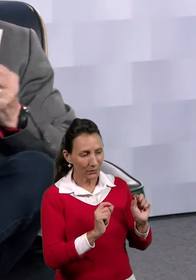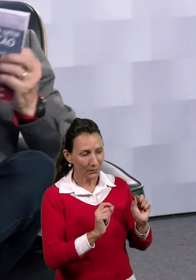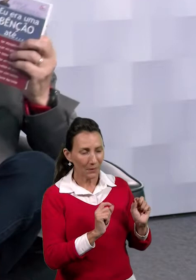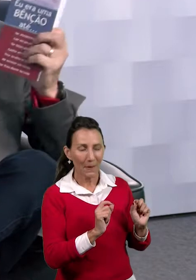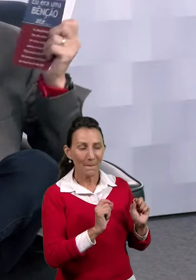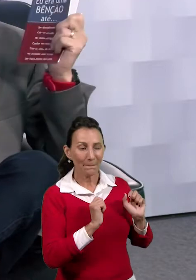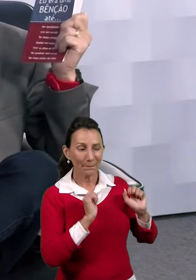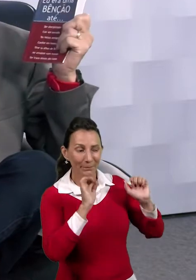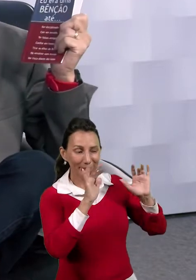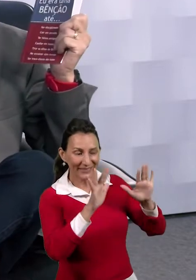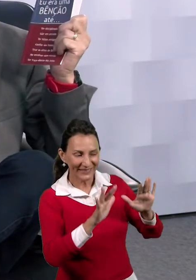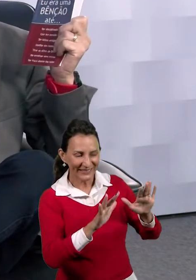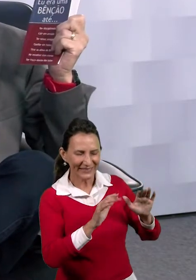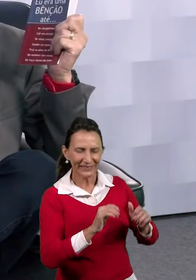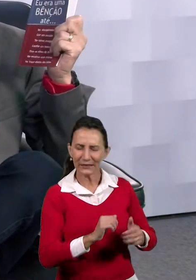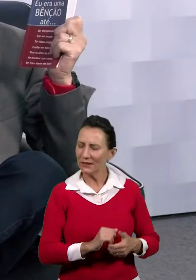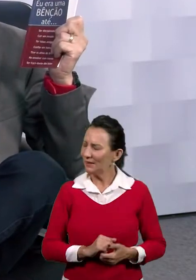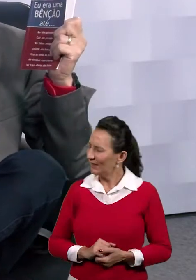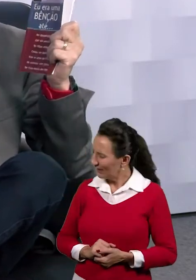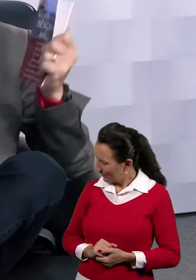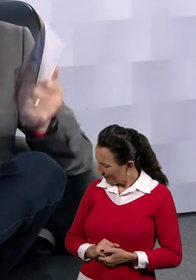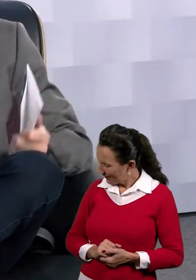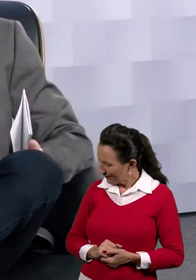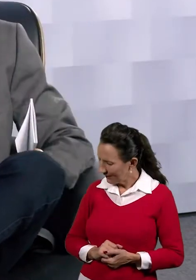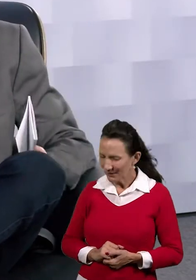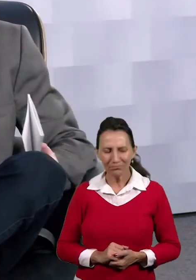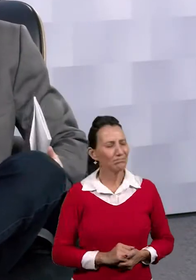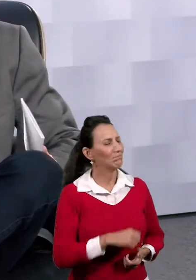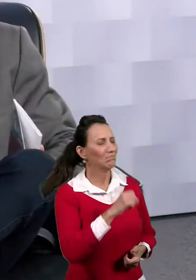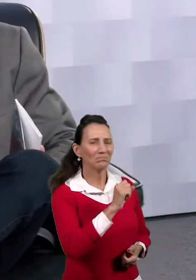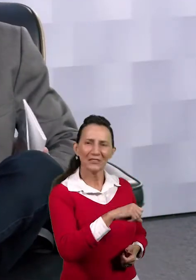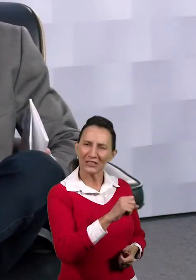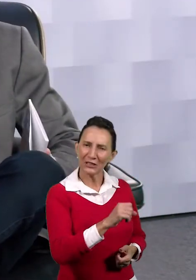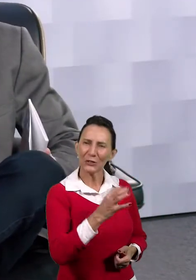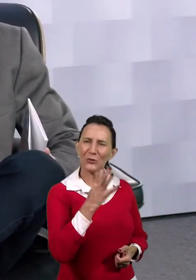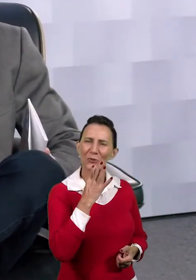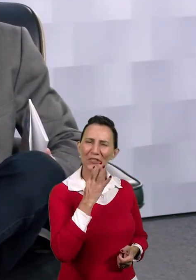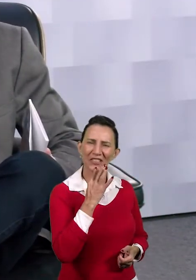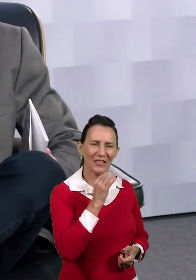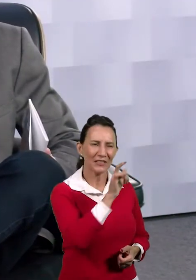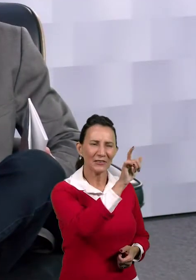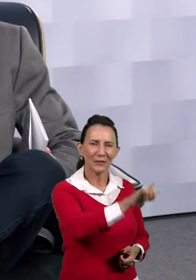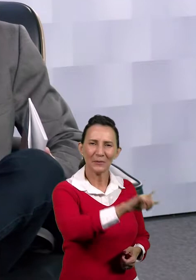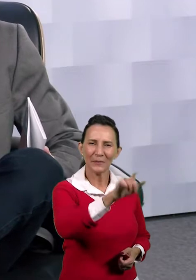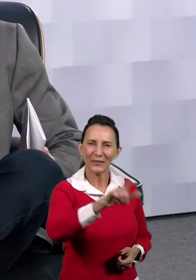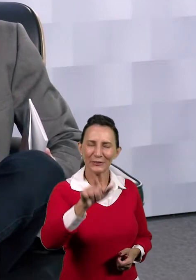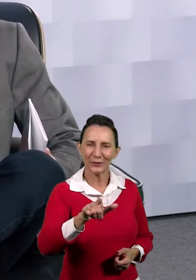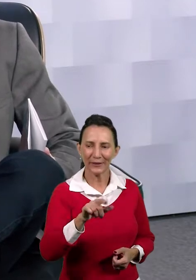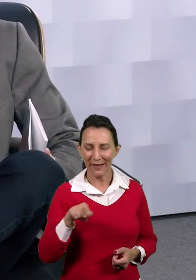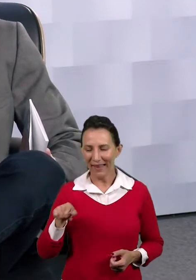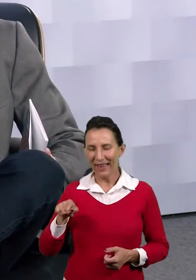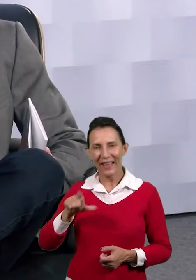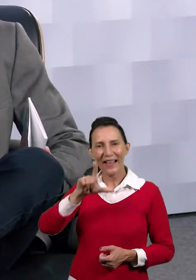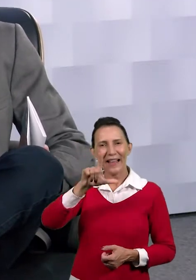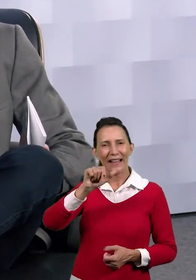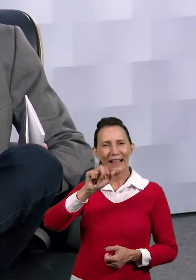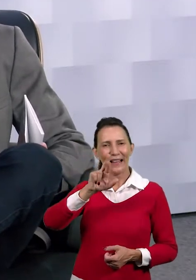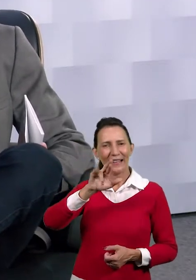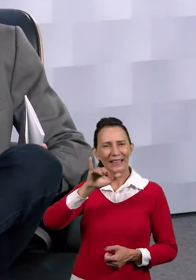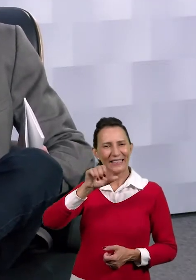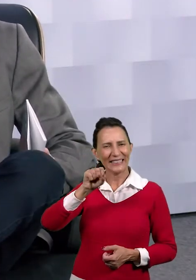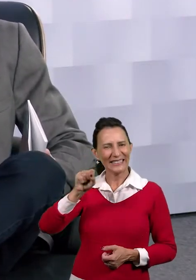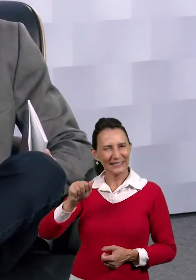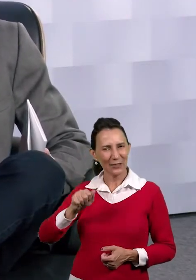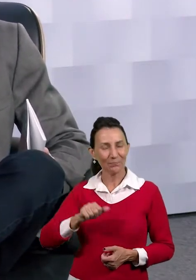sobre a bênção. Eu falei, ela falou, eu conheço muitas pessoas, Larissa, eu conheço